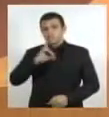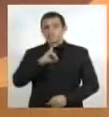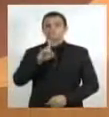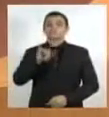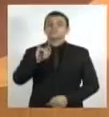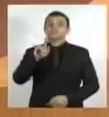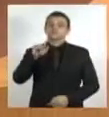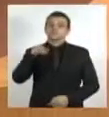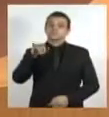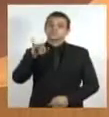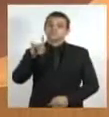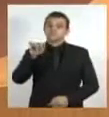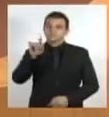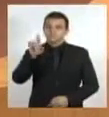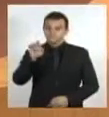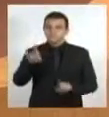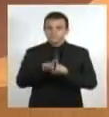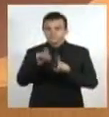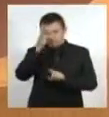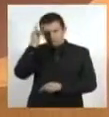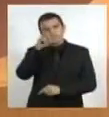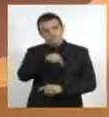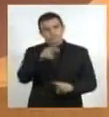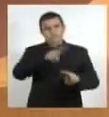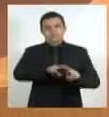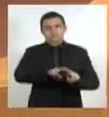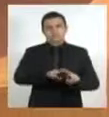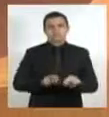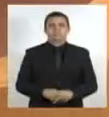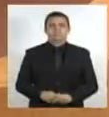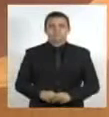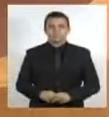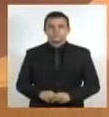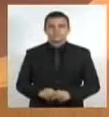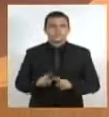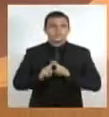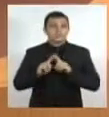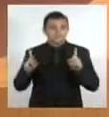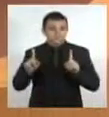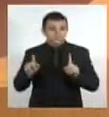aquelas pessoas que estão ali encarceradas. Mas